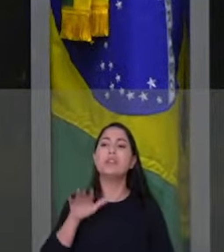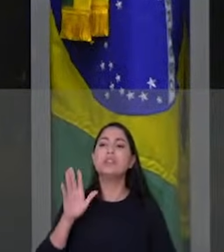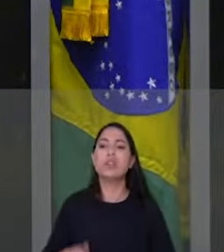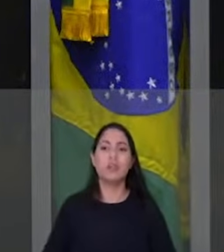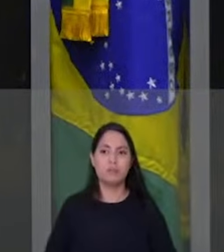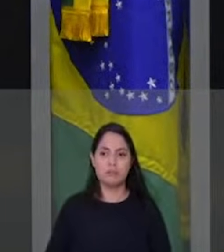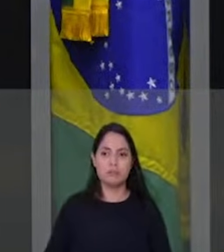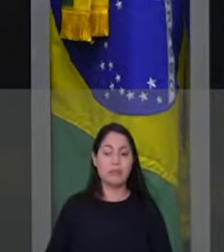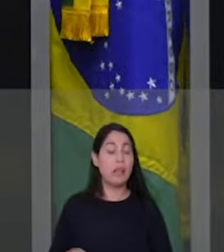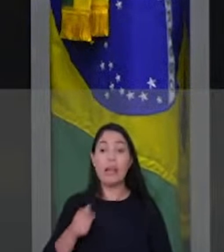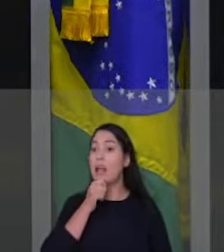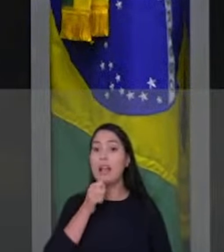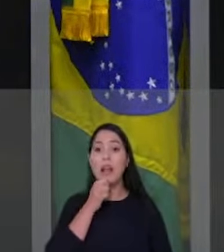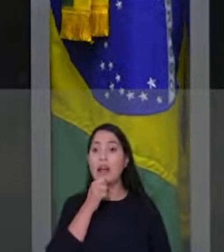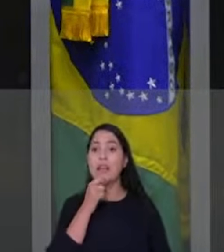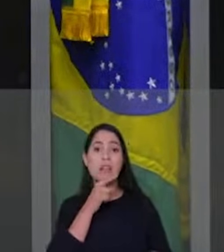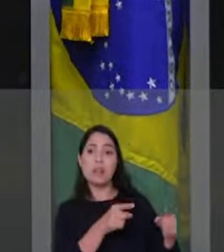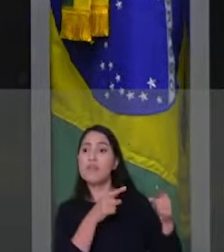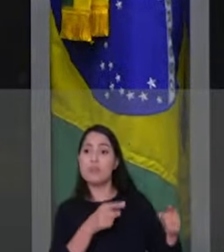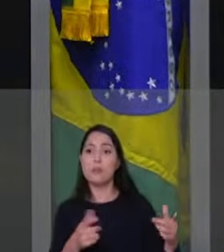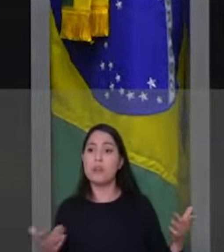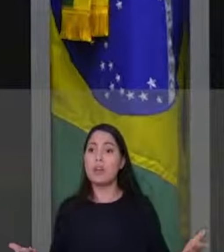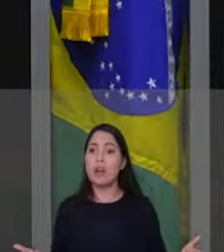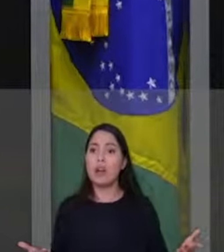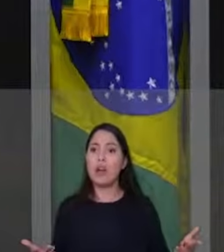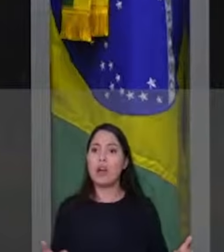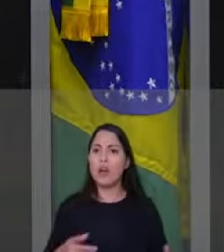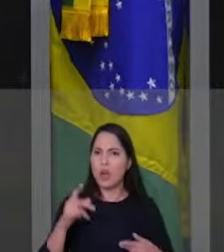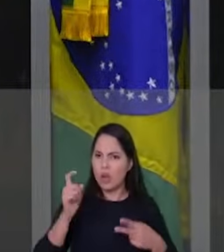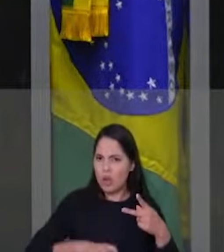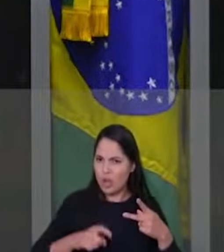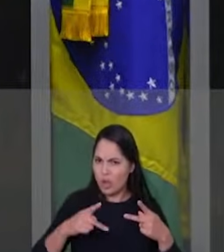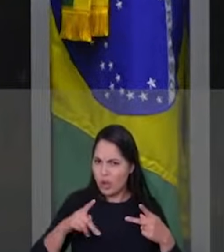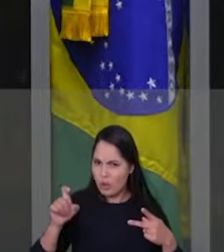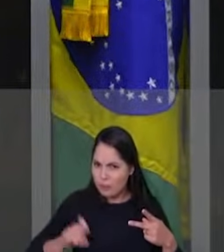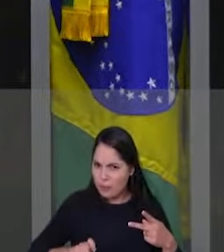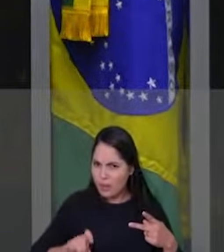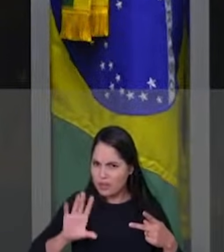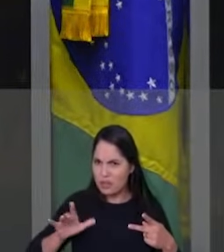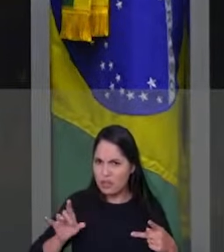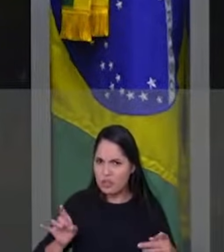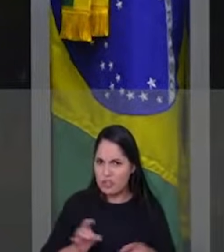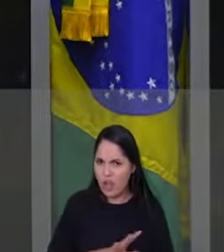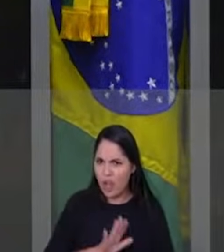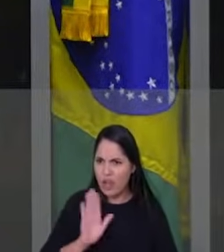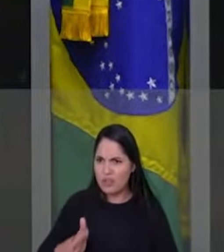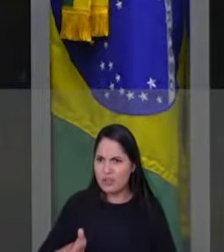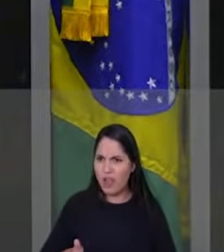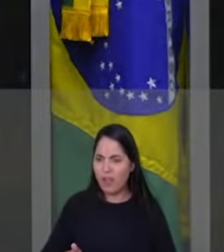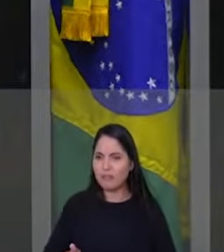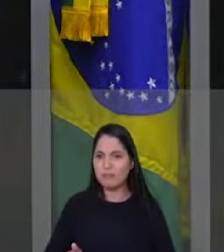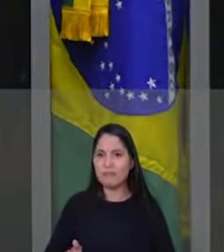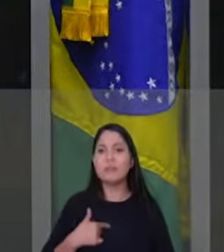não foi sabatinado ainda. Eu pergunto, o Pix caiu? O Pix caiu?